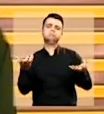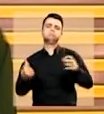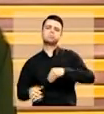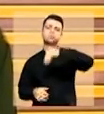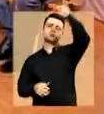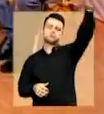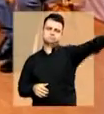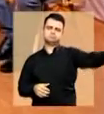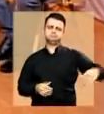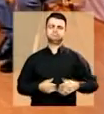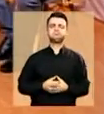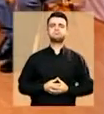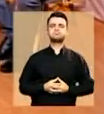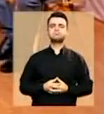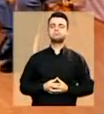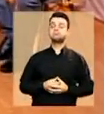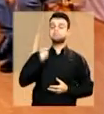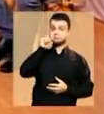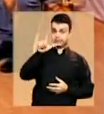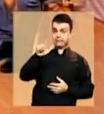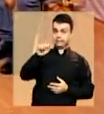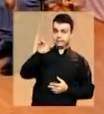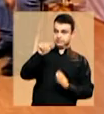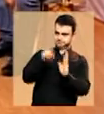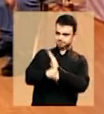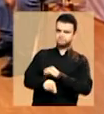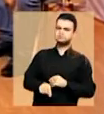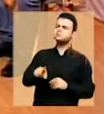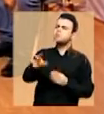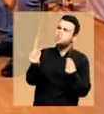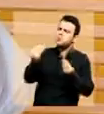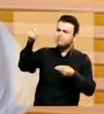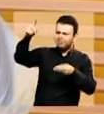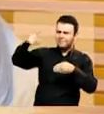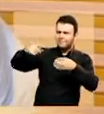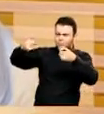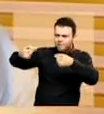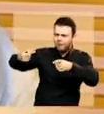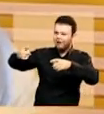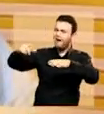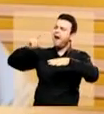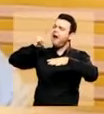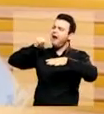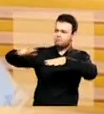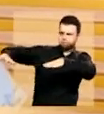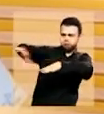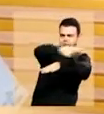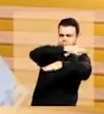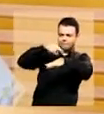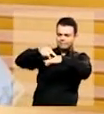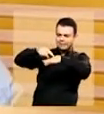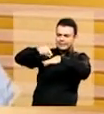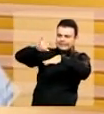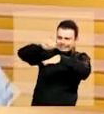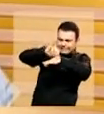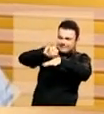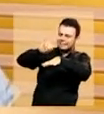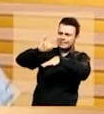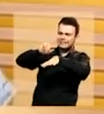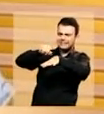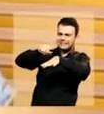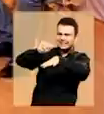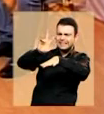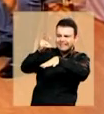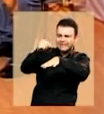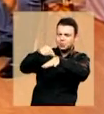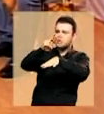escolha do destino. Lara, a gente tem visto também falar de Malta, um destino que às vezes a gente não ouvia falar tanto. O que tem lá?